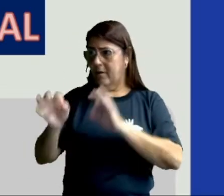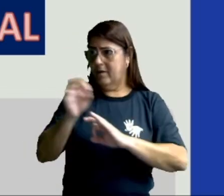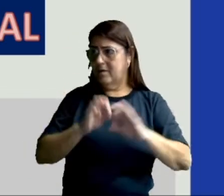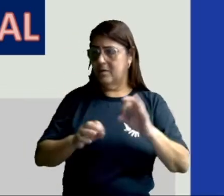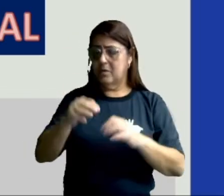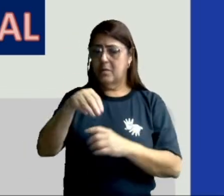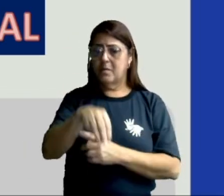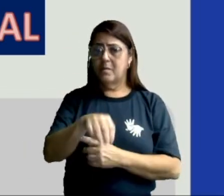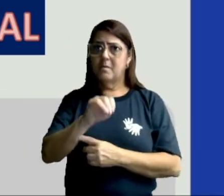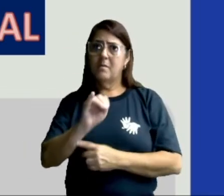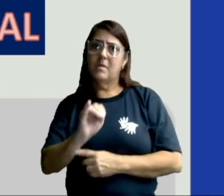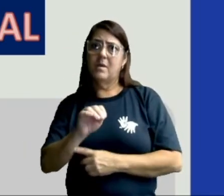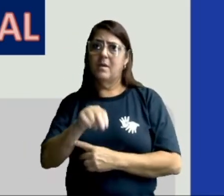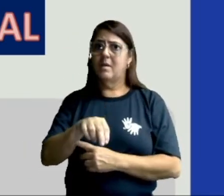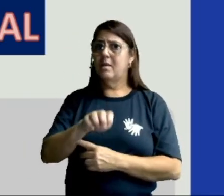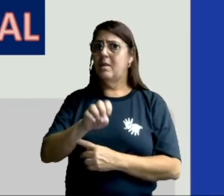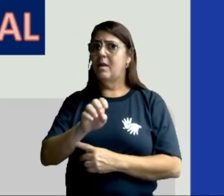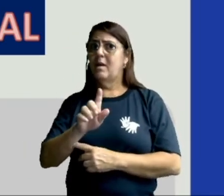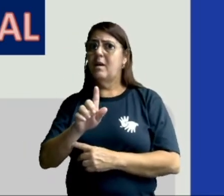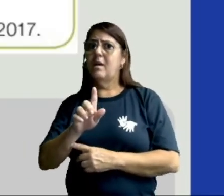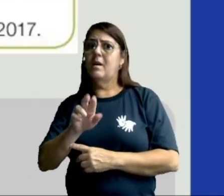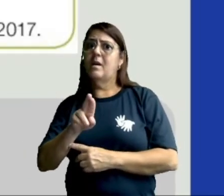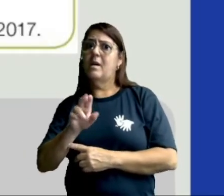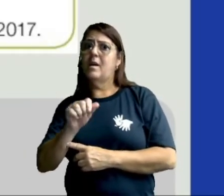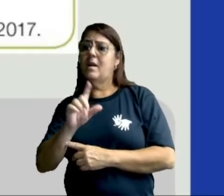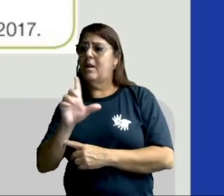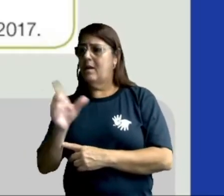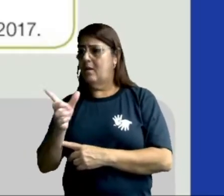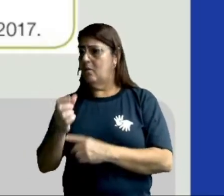origem mineral, tá certo?